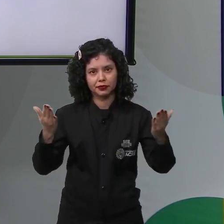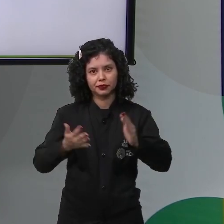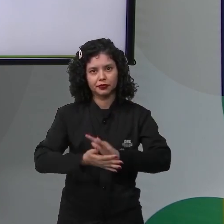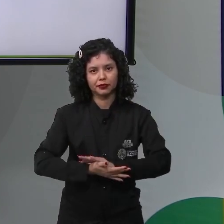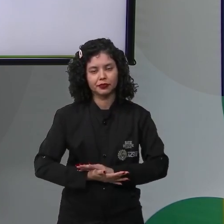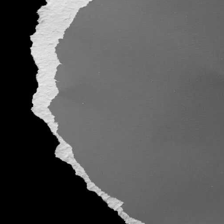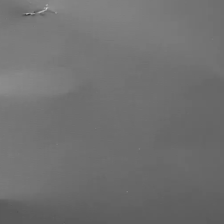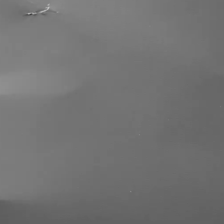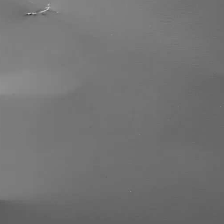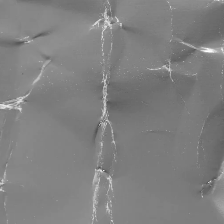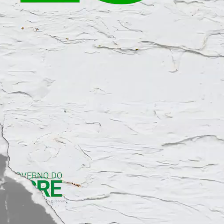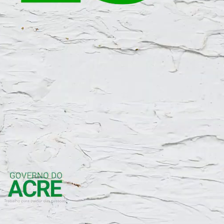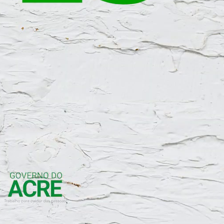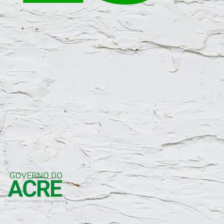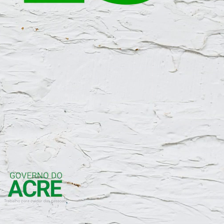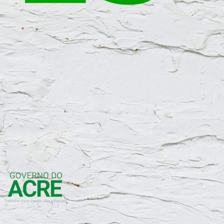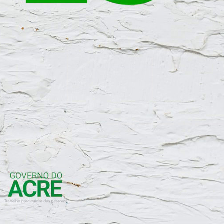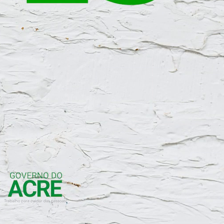vocês.